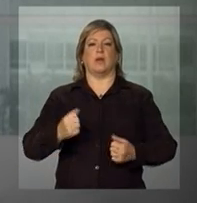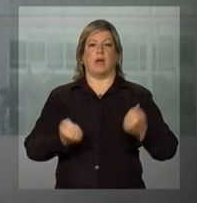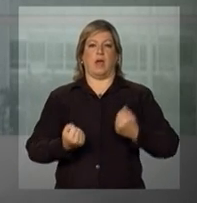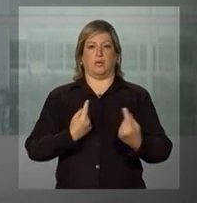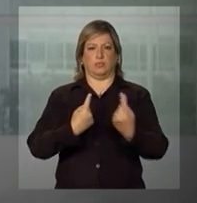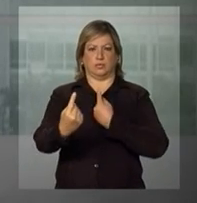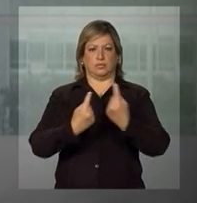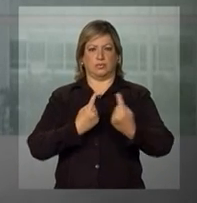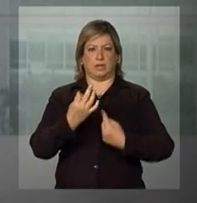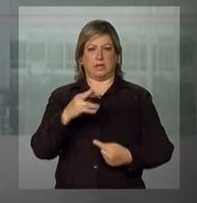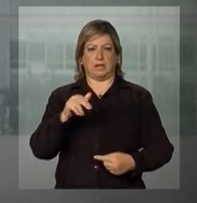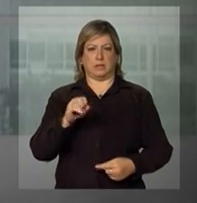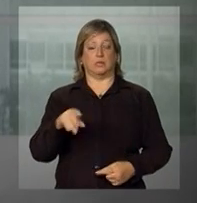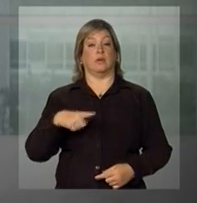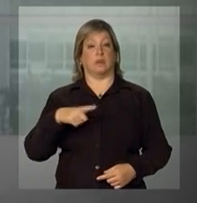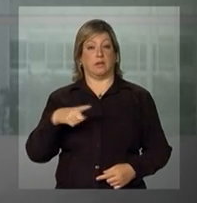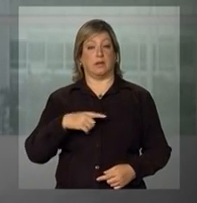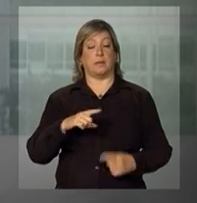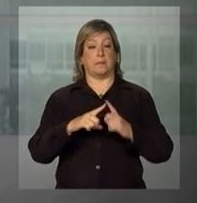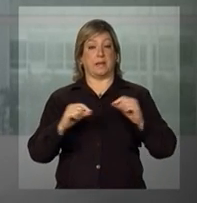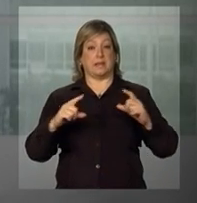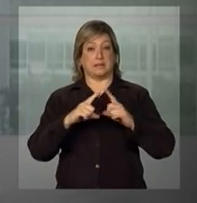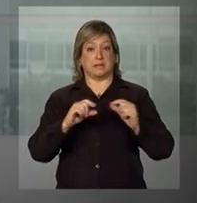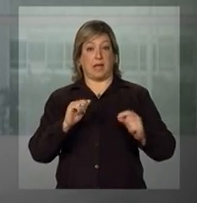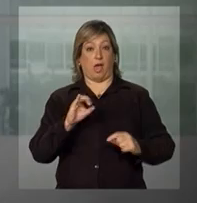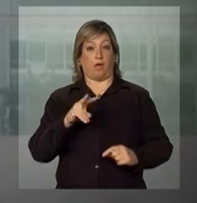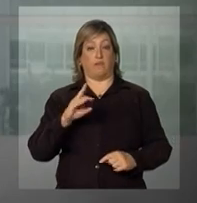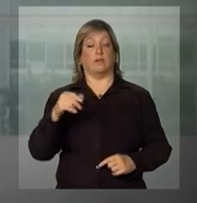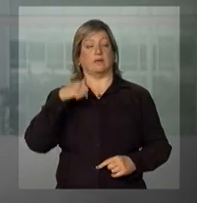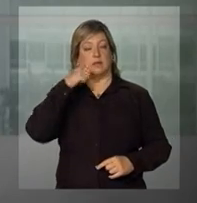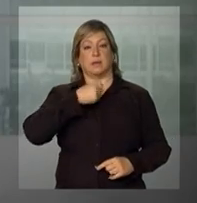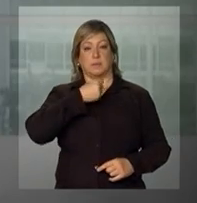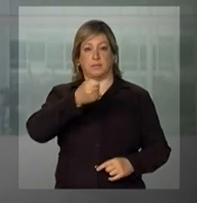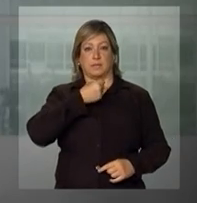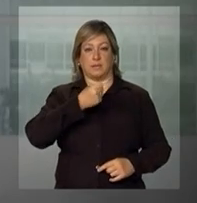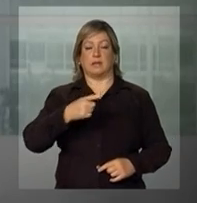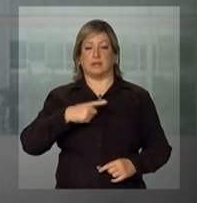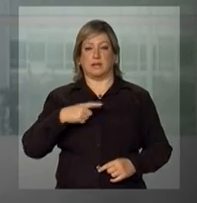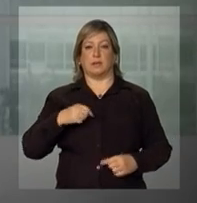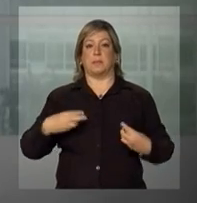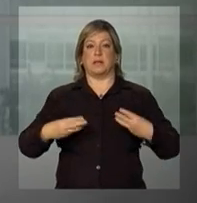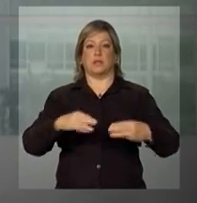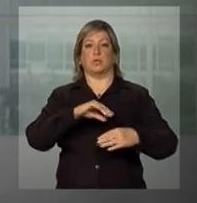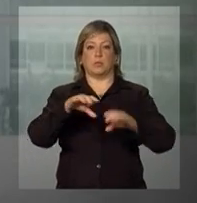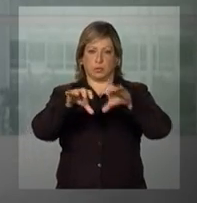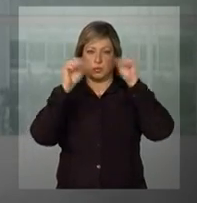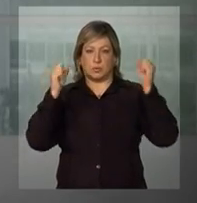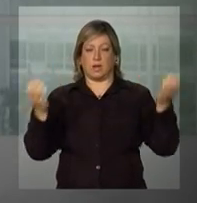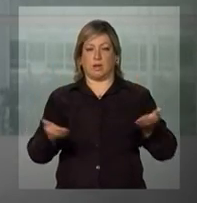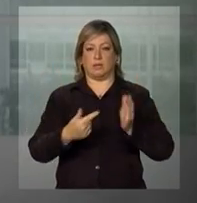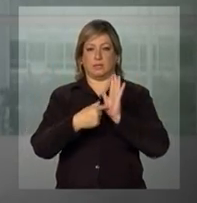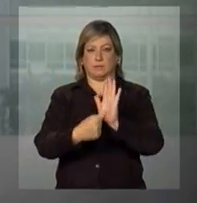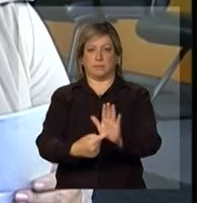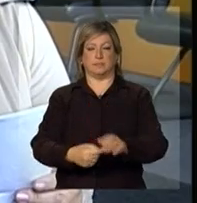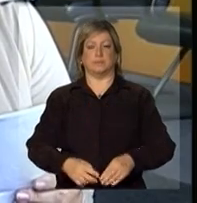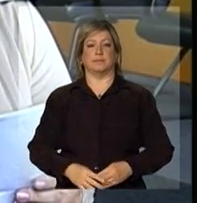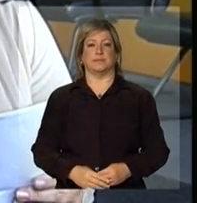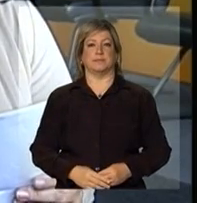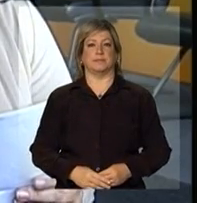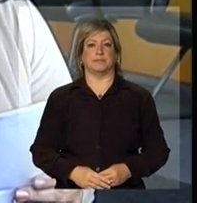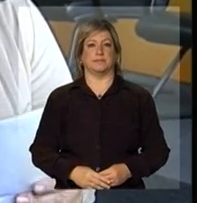vivo do Ministério da Justiça em Brasília a repórter Carolina Monteiro tem as informações Bom dia